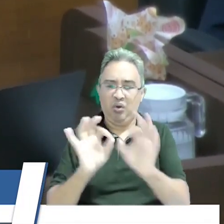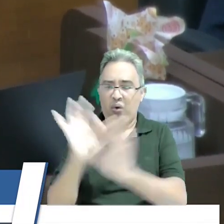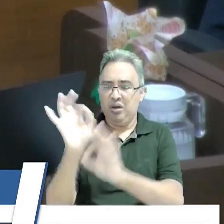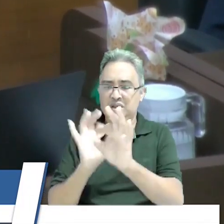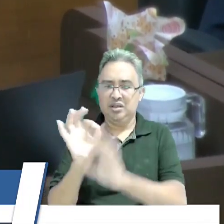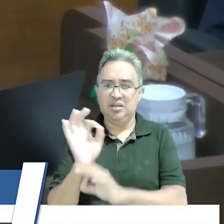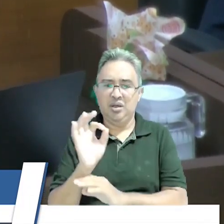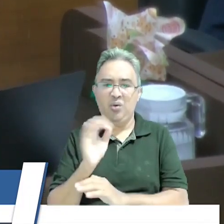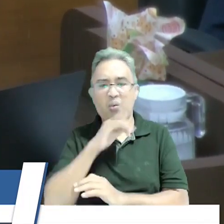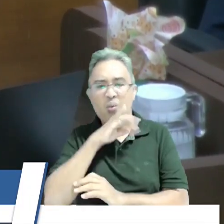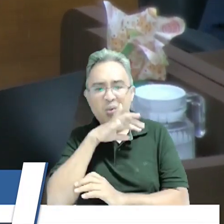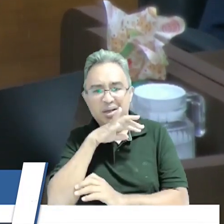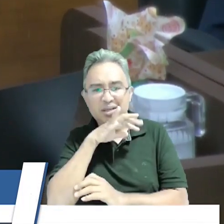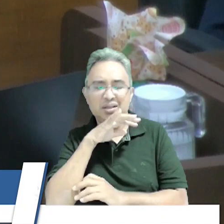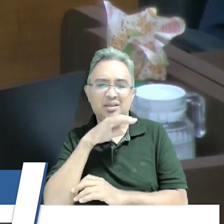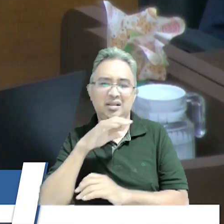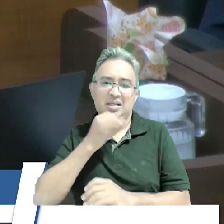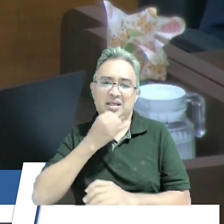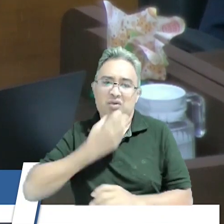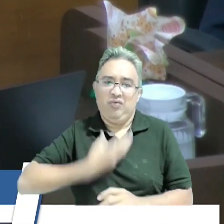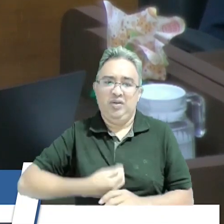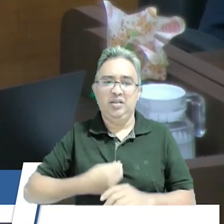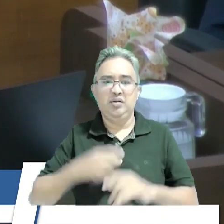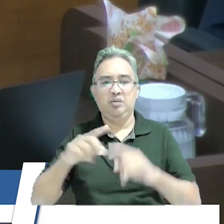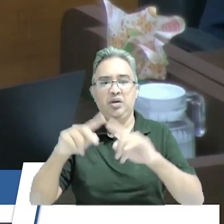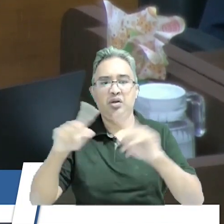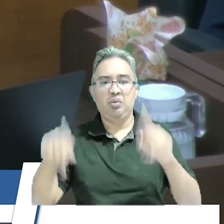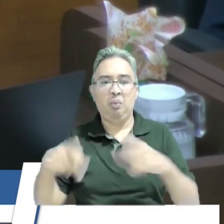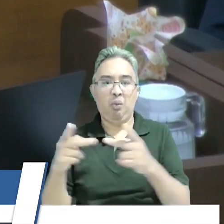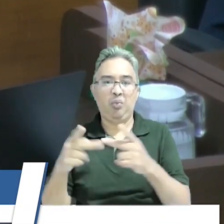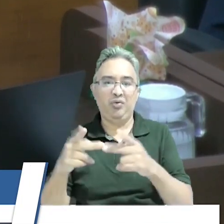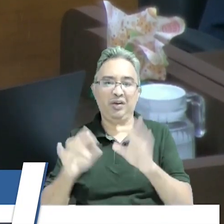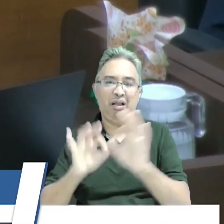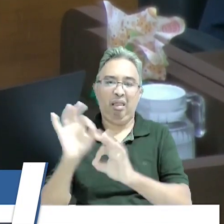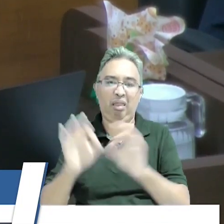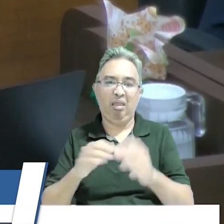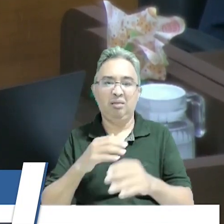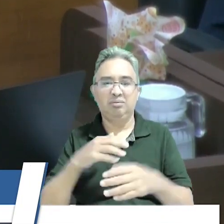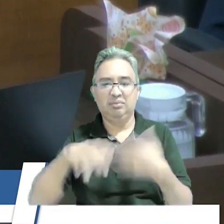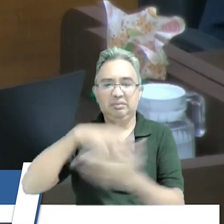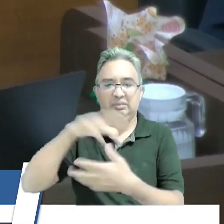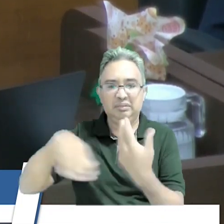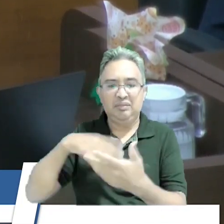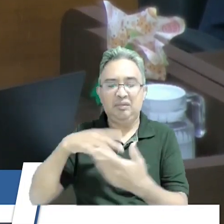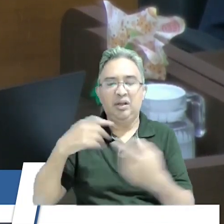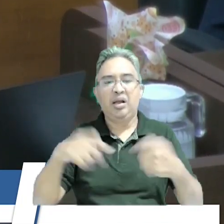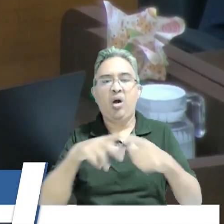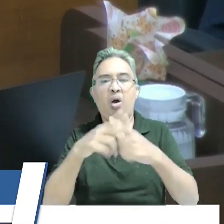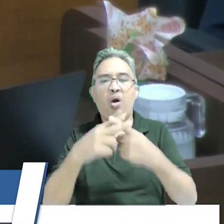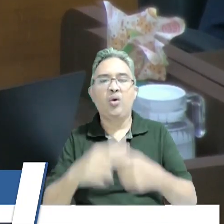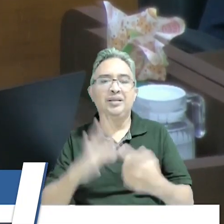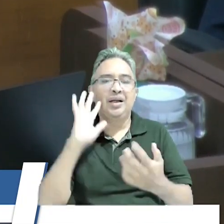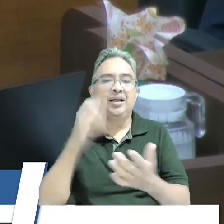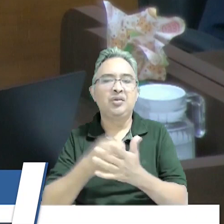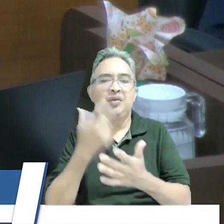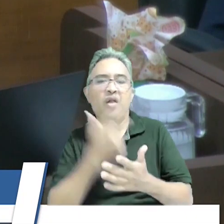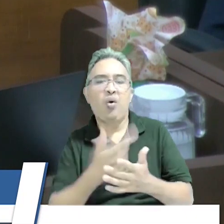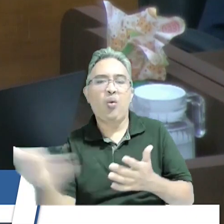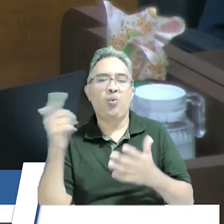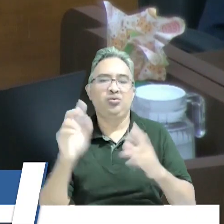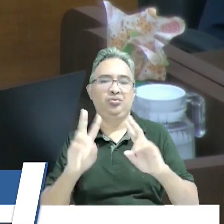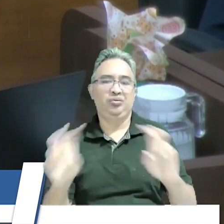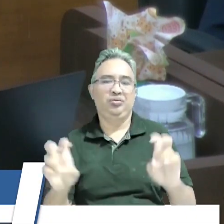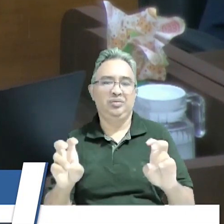infelizmente, os projetos da cidade vão ficando tudo embolado e a gente tem que consertar e resolver outras coisas, né? Deixaria de